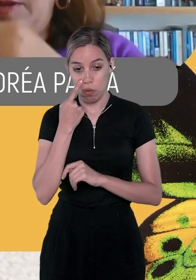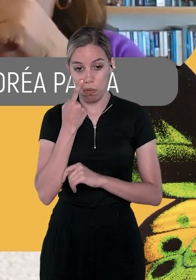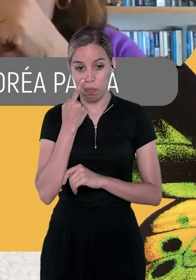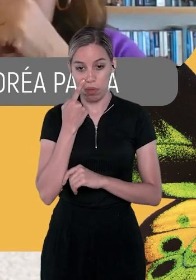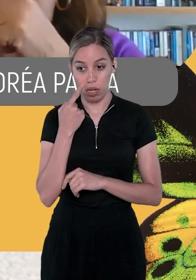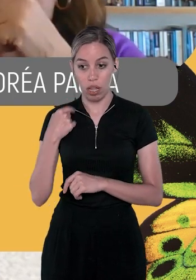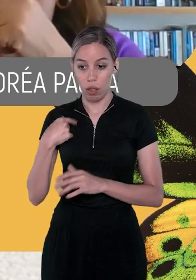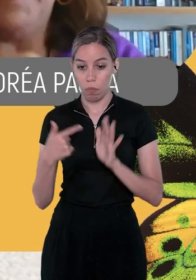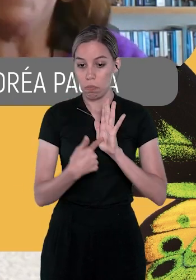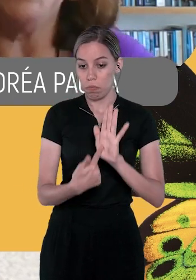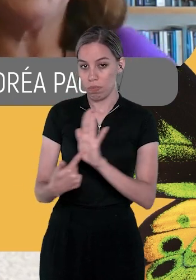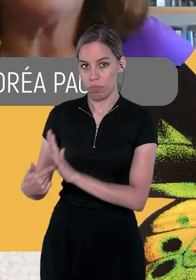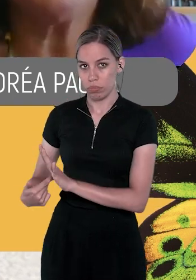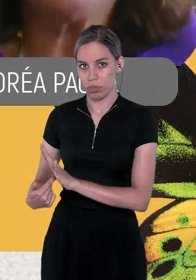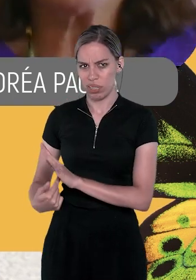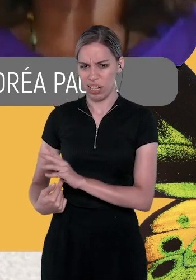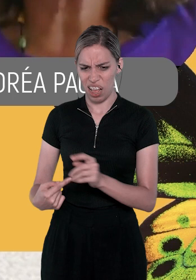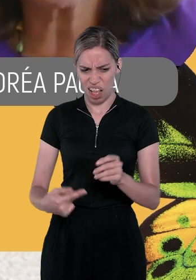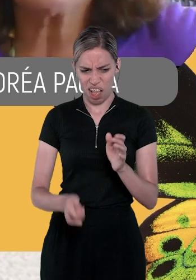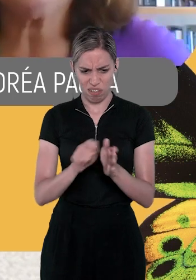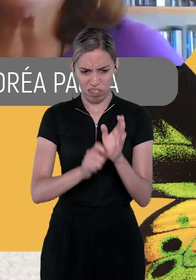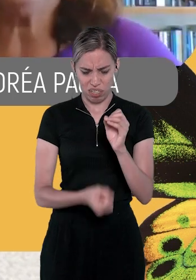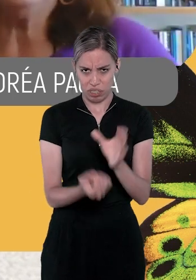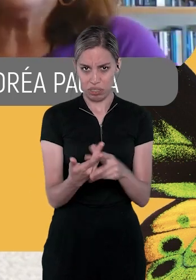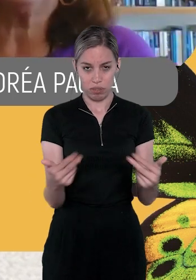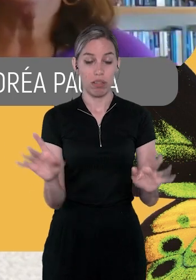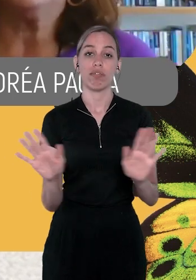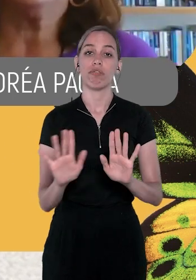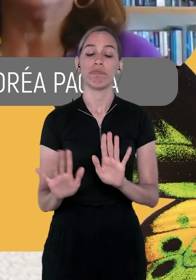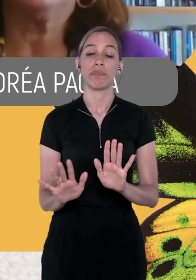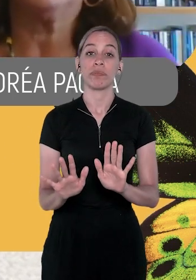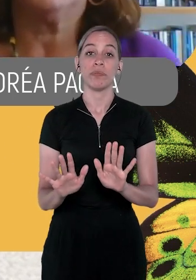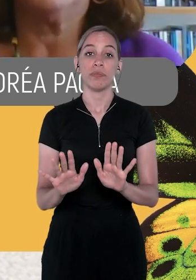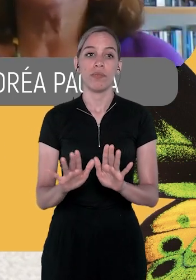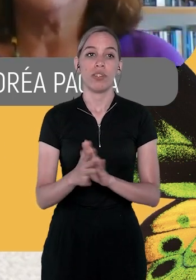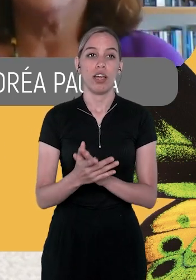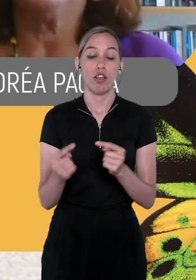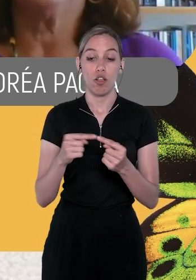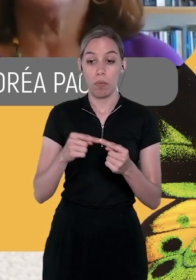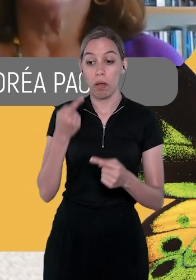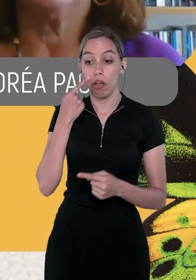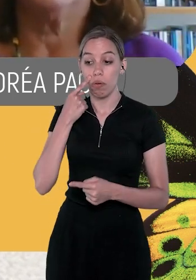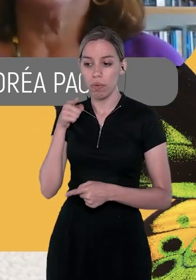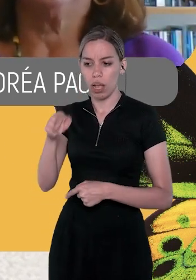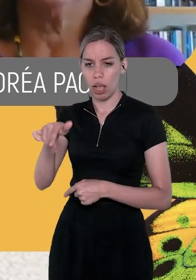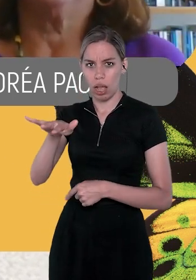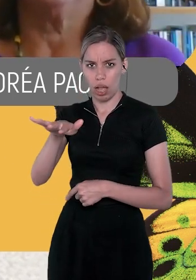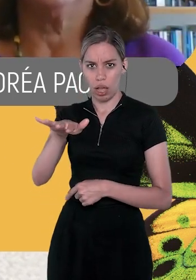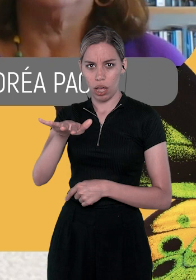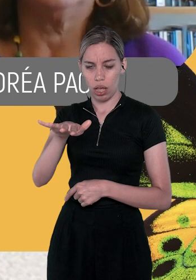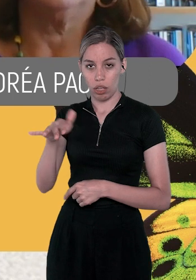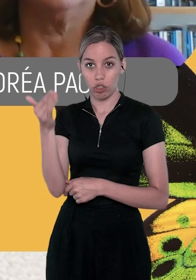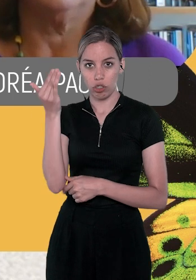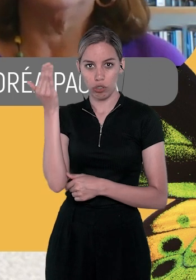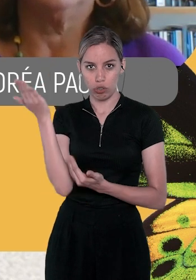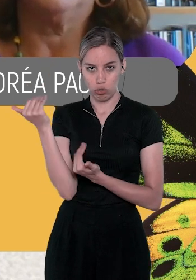E sempre houve, né, quer dizer, nessa faixa da idade, uma